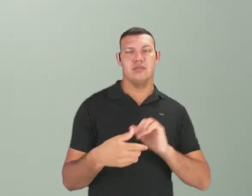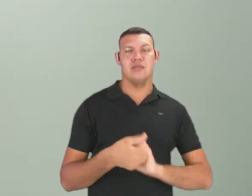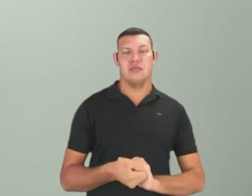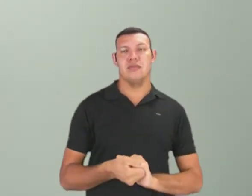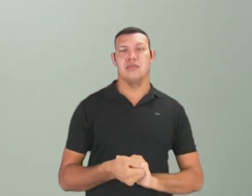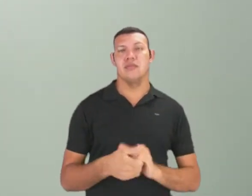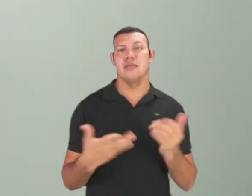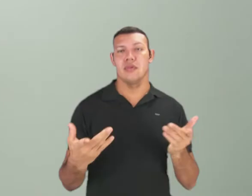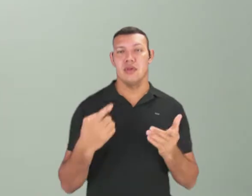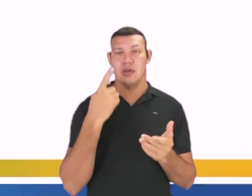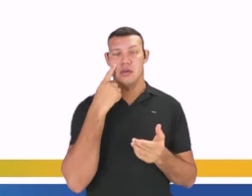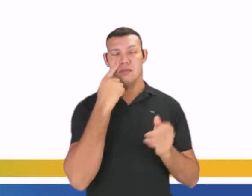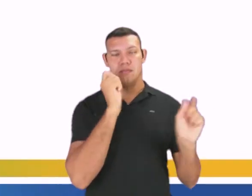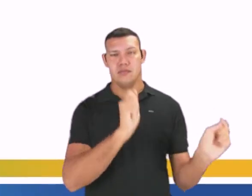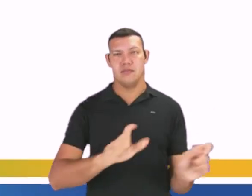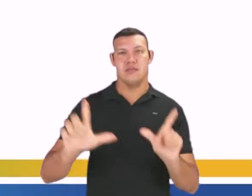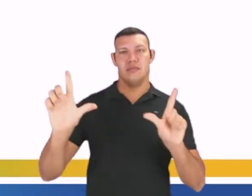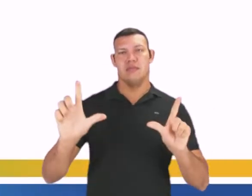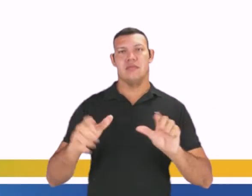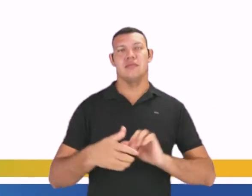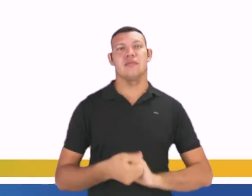o nosso material.